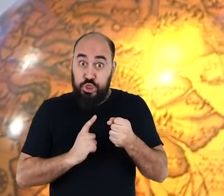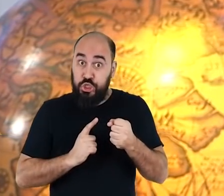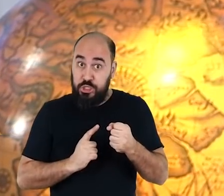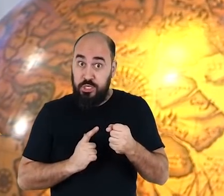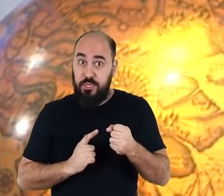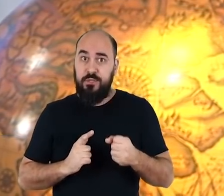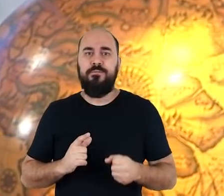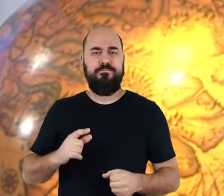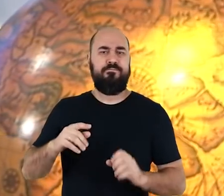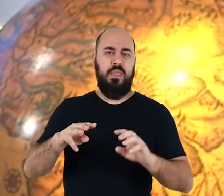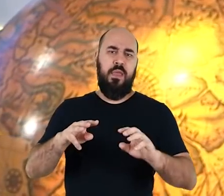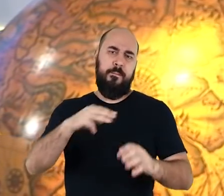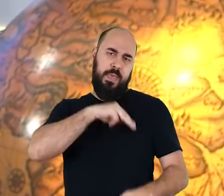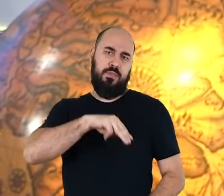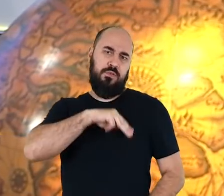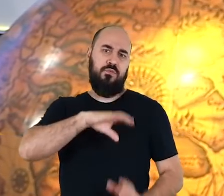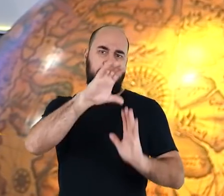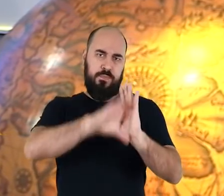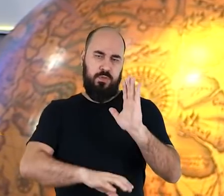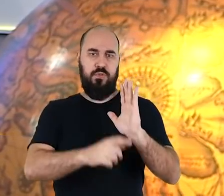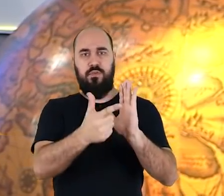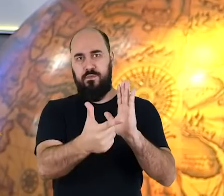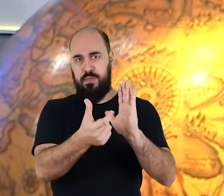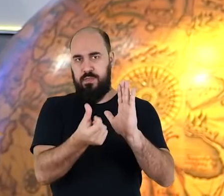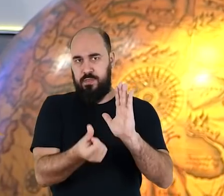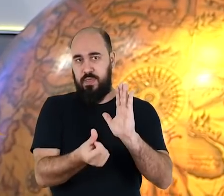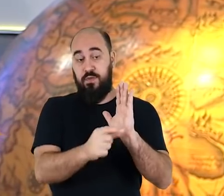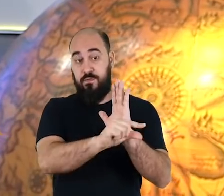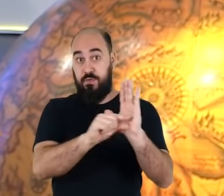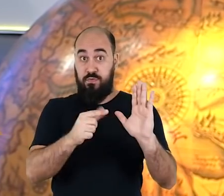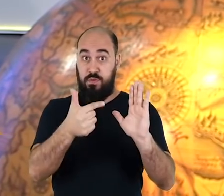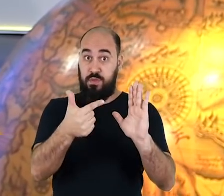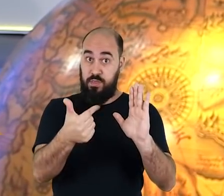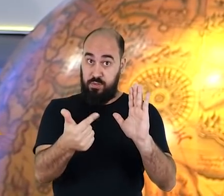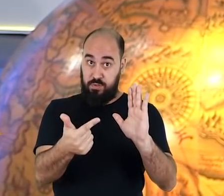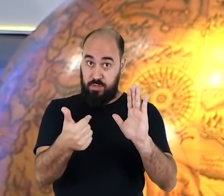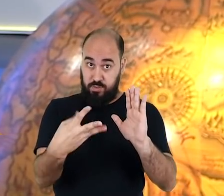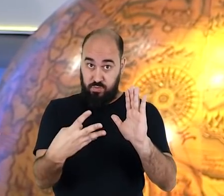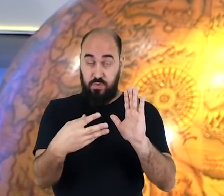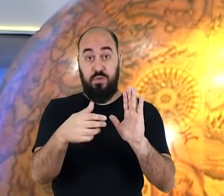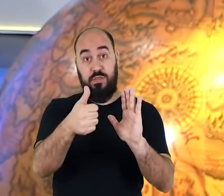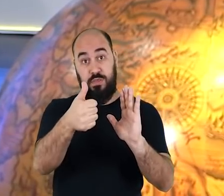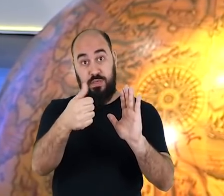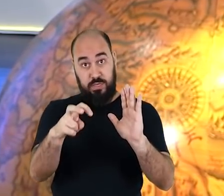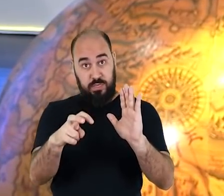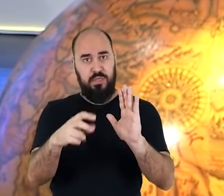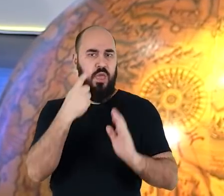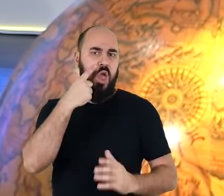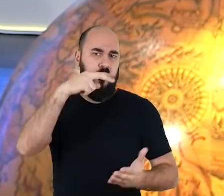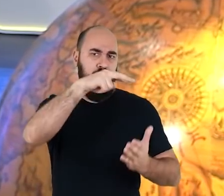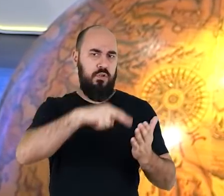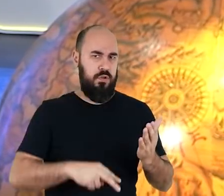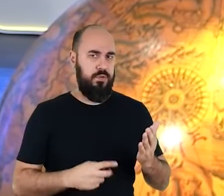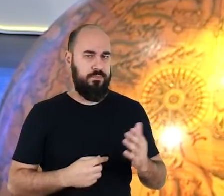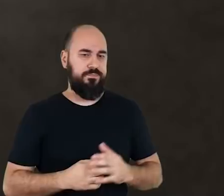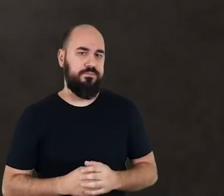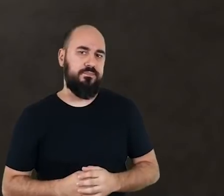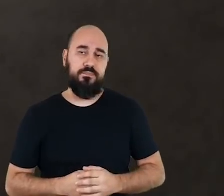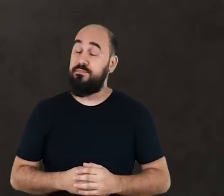com Mateus, capítulo 26, versos 14 e 15, foi assim que tudo aconteceu. Eu vou ler para